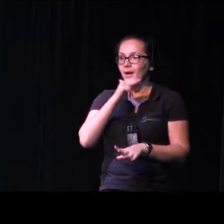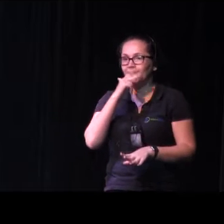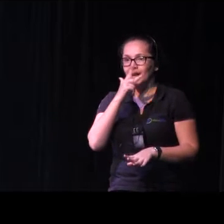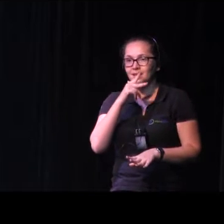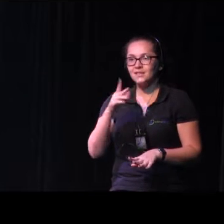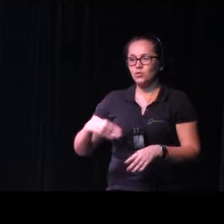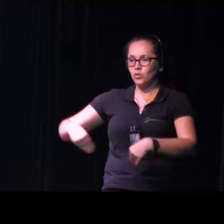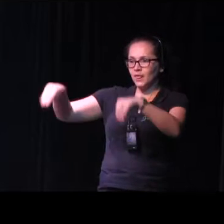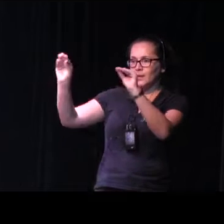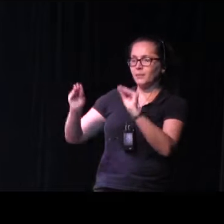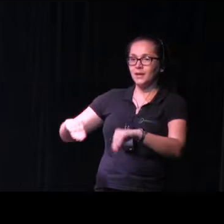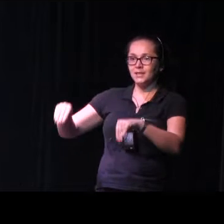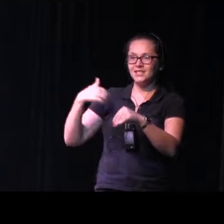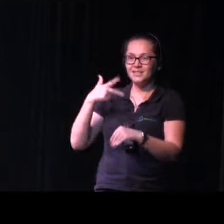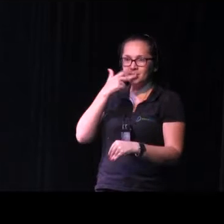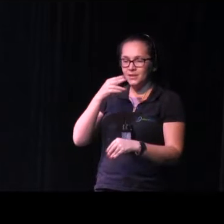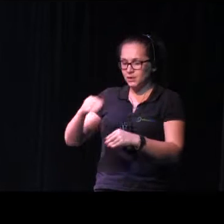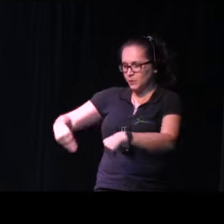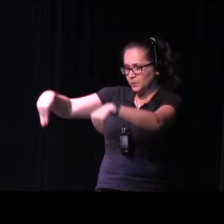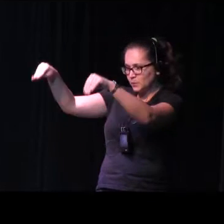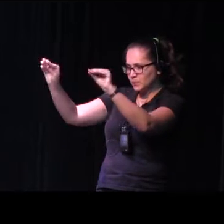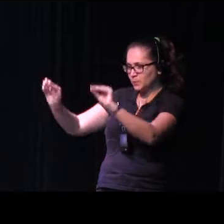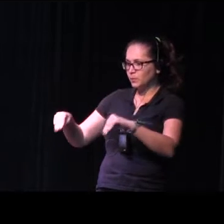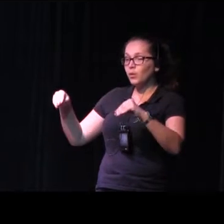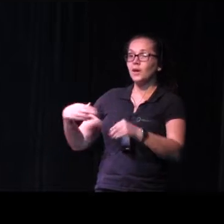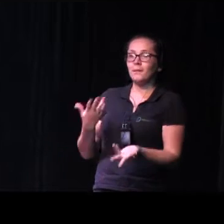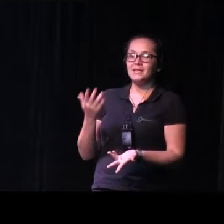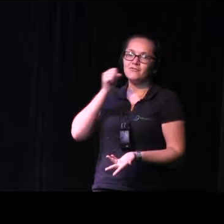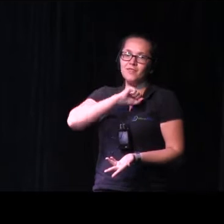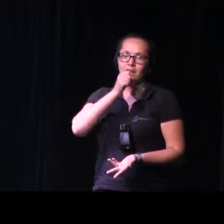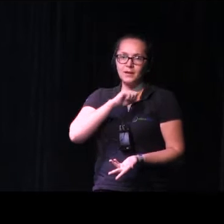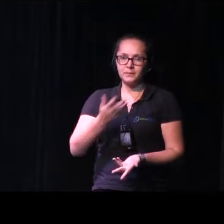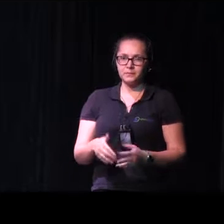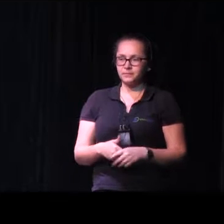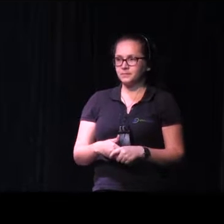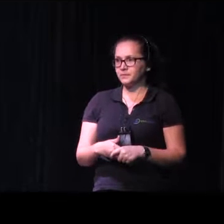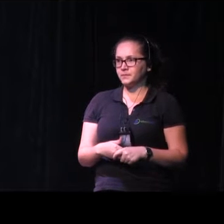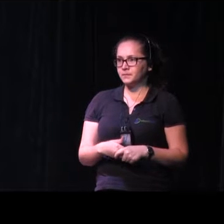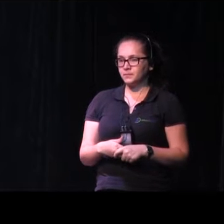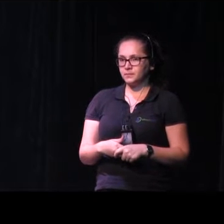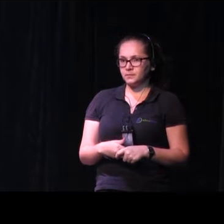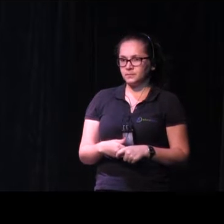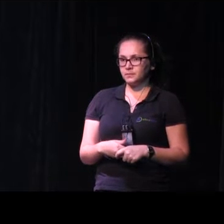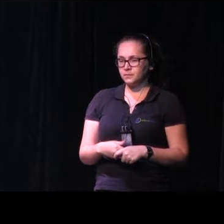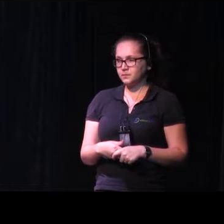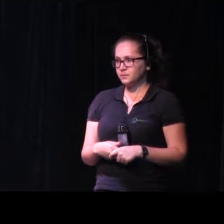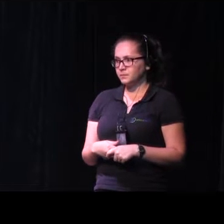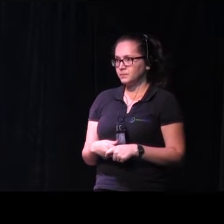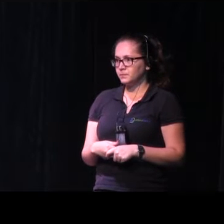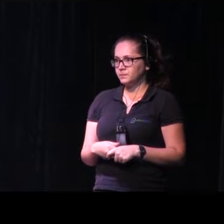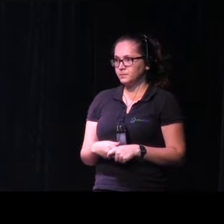como tudo parece um tapete sobre uma morfologia rústica.